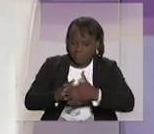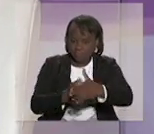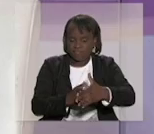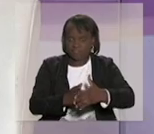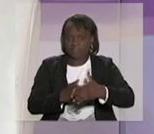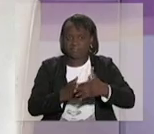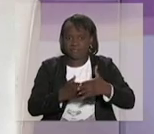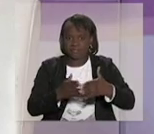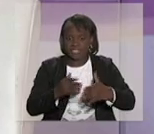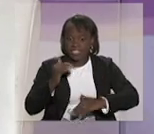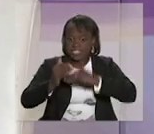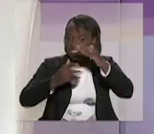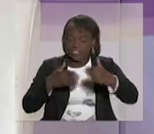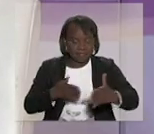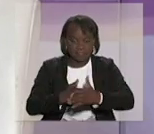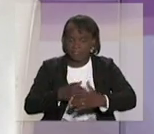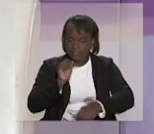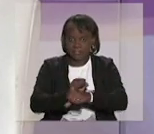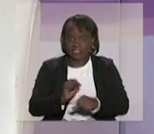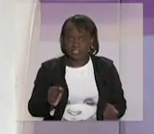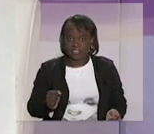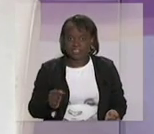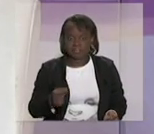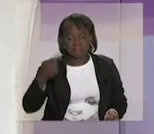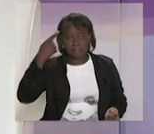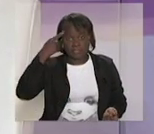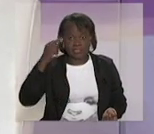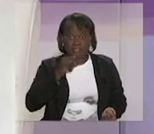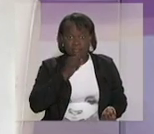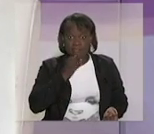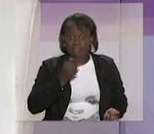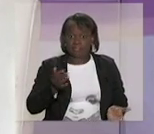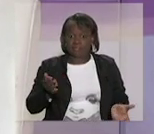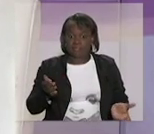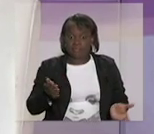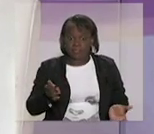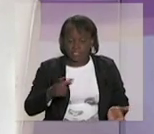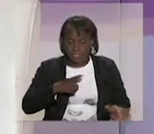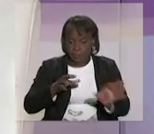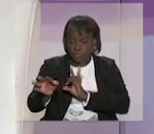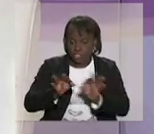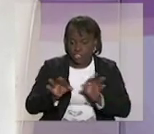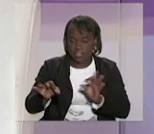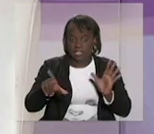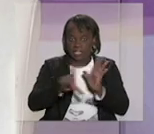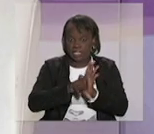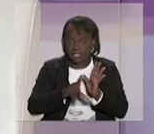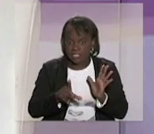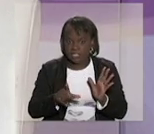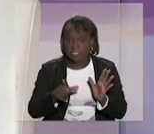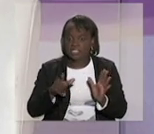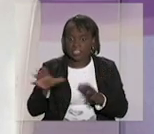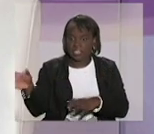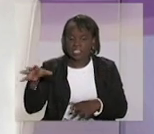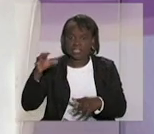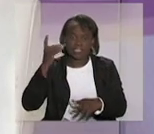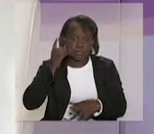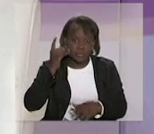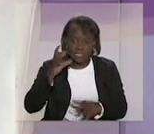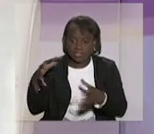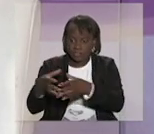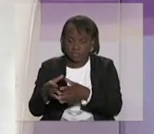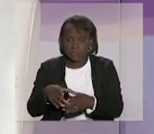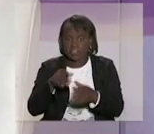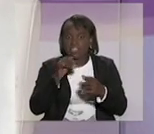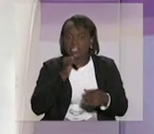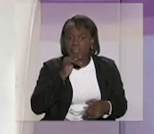que freia o nosso avanço. Se a gente pensa, por exemplo, em alguns projetos de lei que estão tramitando na